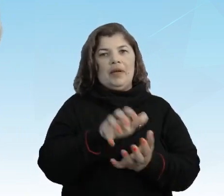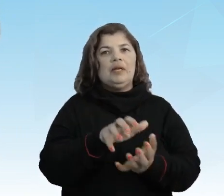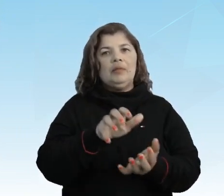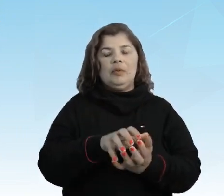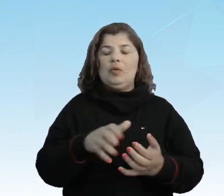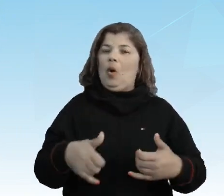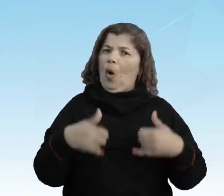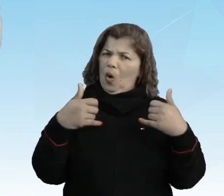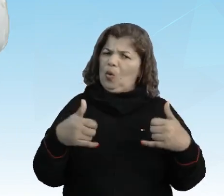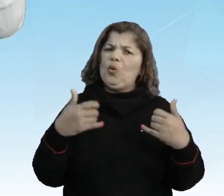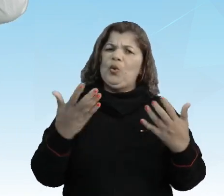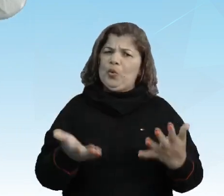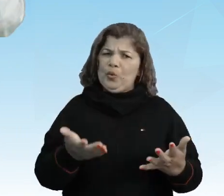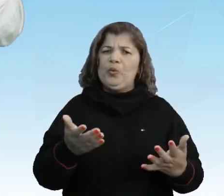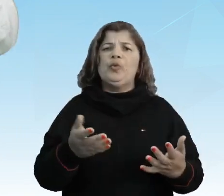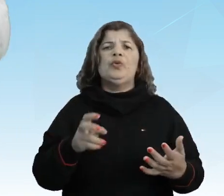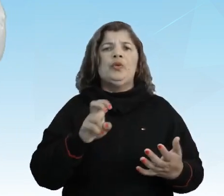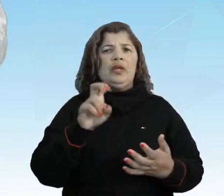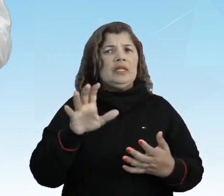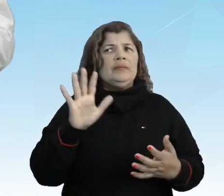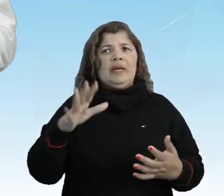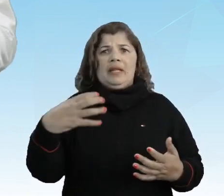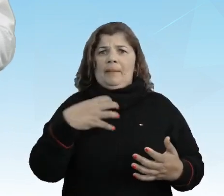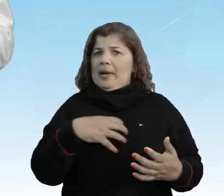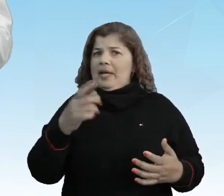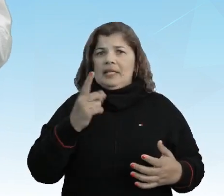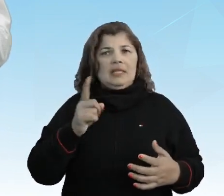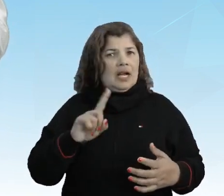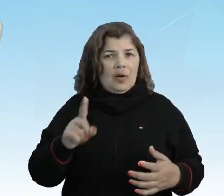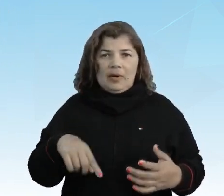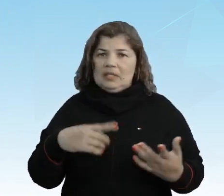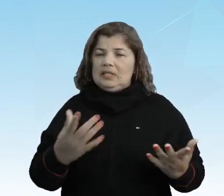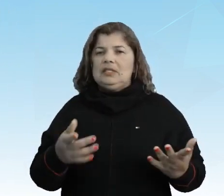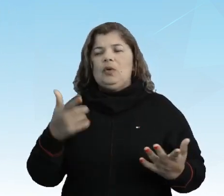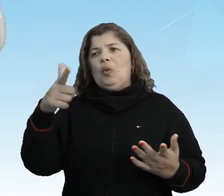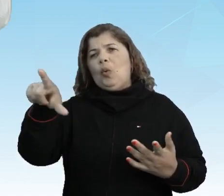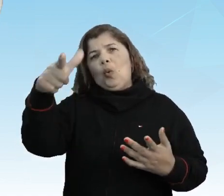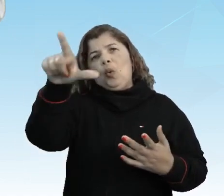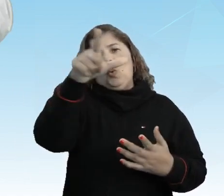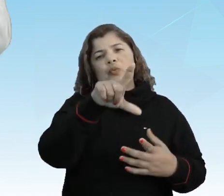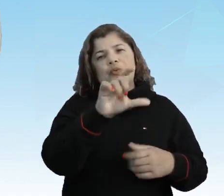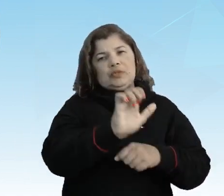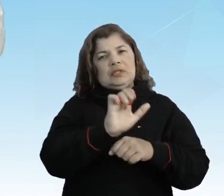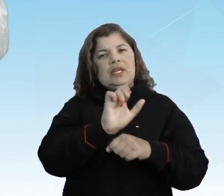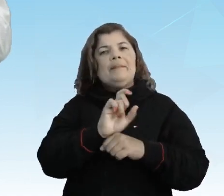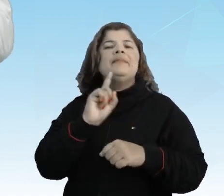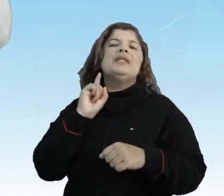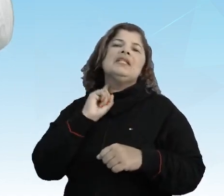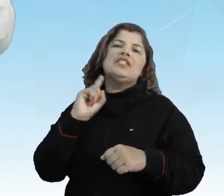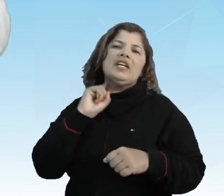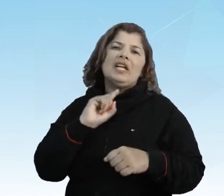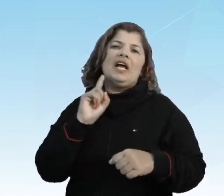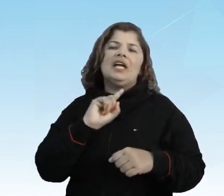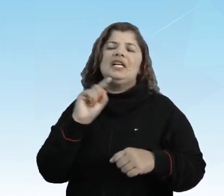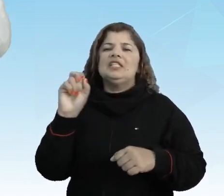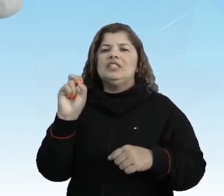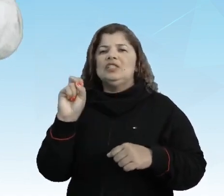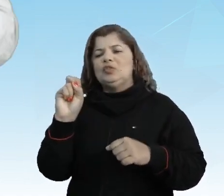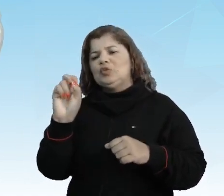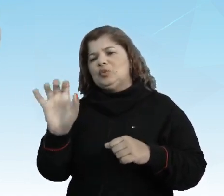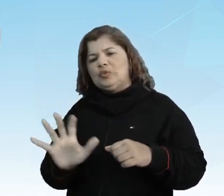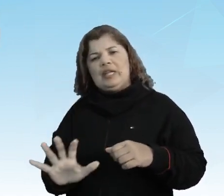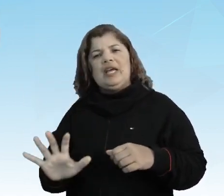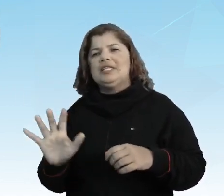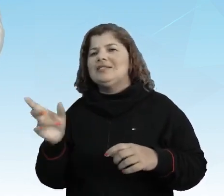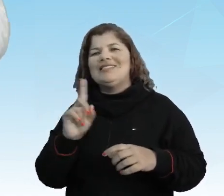ser pernambucano, mas aí na Bahia não foi assim, né? Em outros estados, como Minas Gerais, no Sudeste também não foi assim, mas